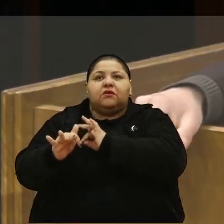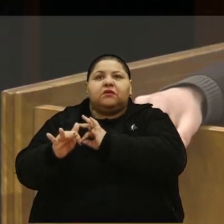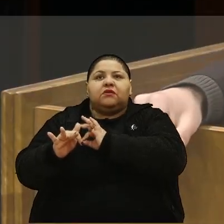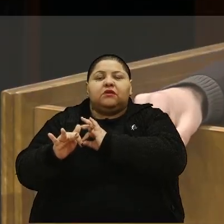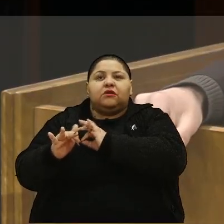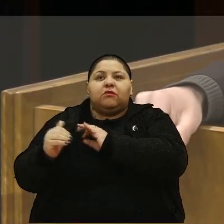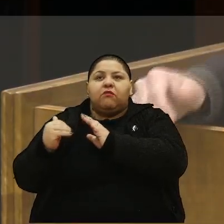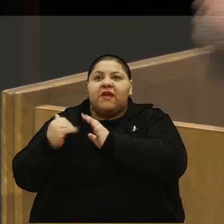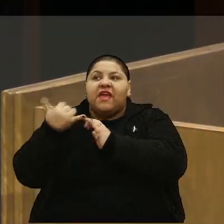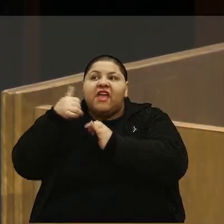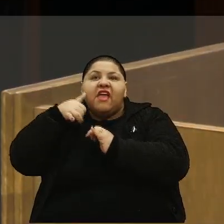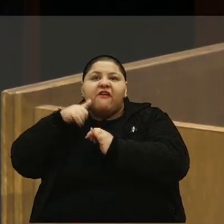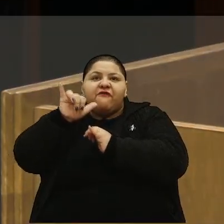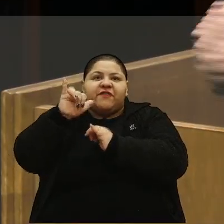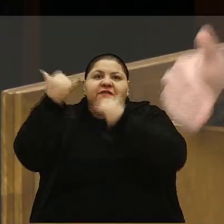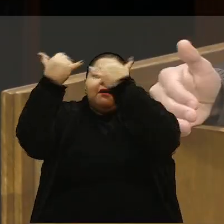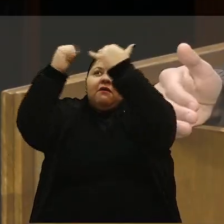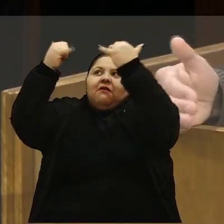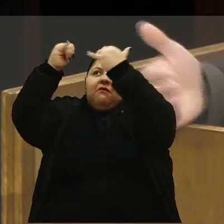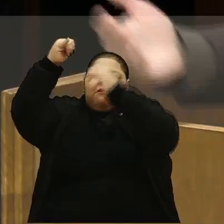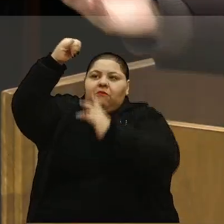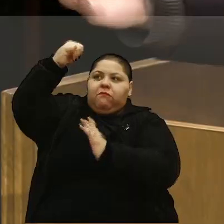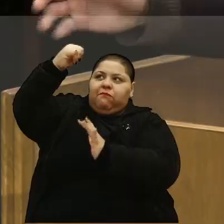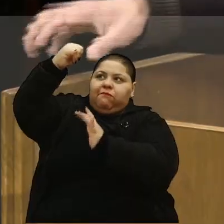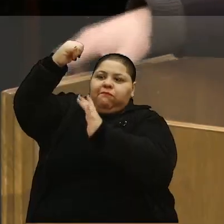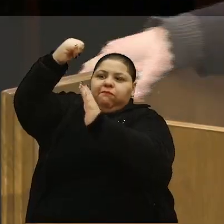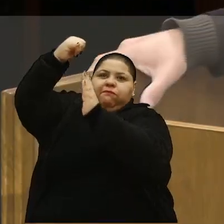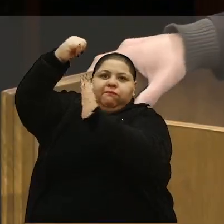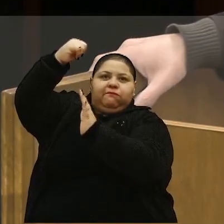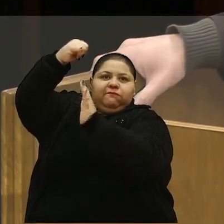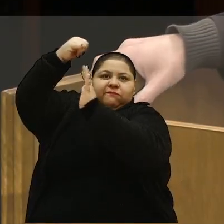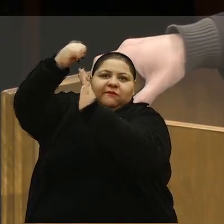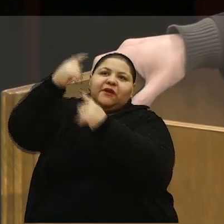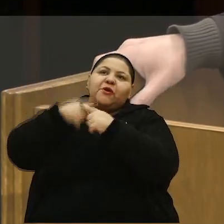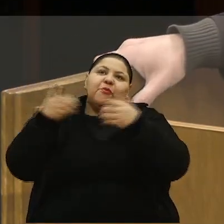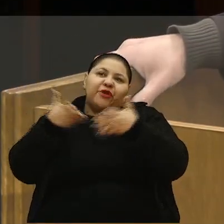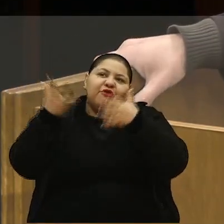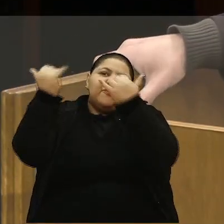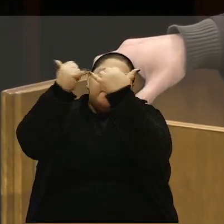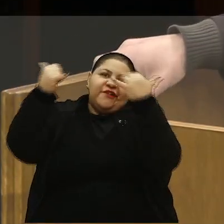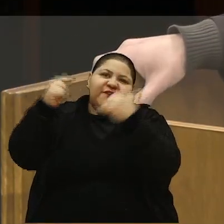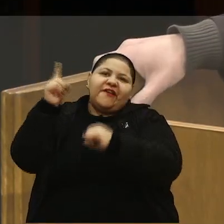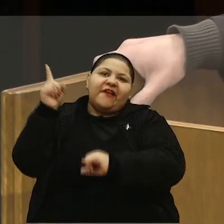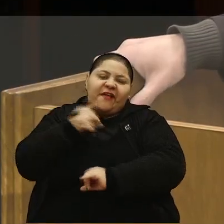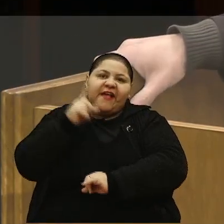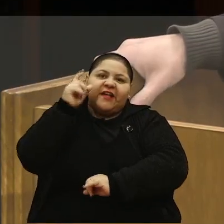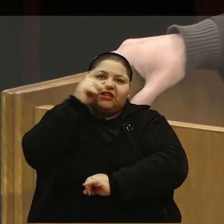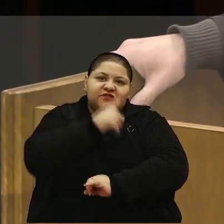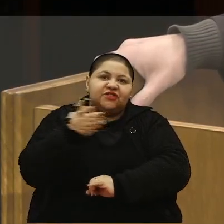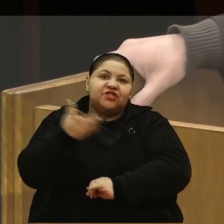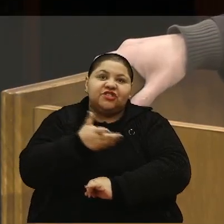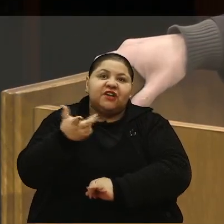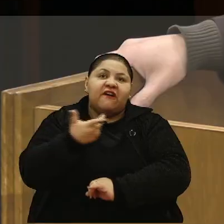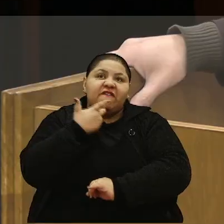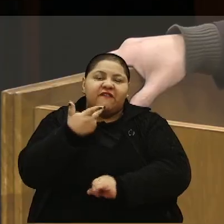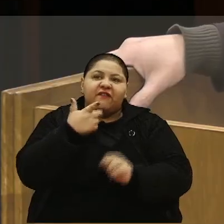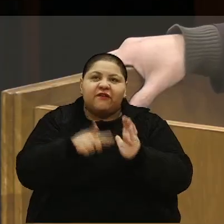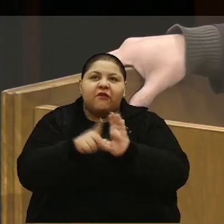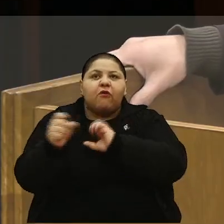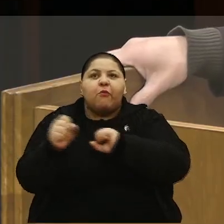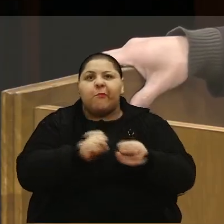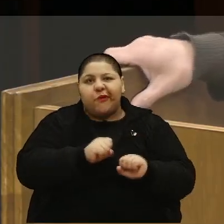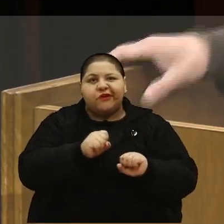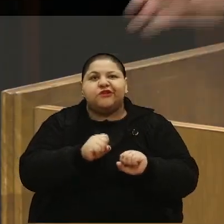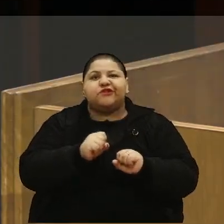partes de luzes, né? Porque hoje a parte elétrica é uma situação complexa, que eu já frisei anteriormente, que pode causar